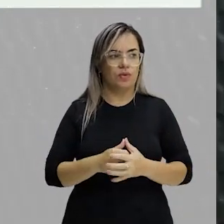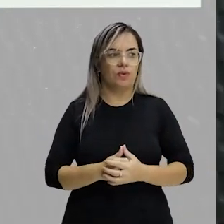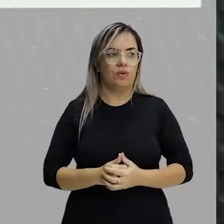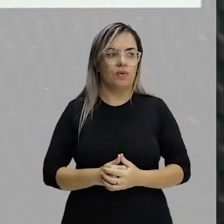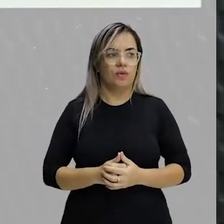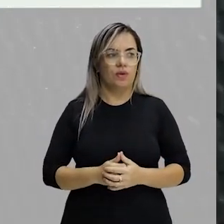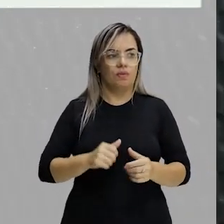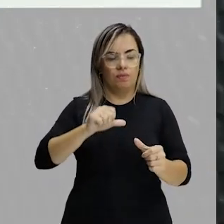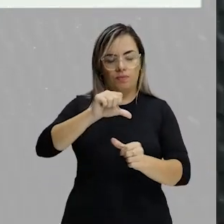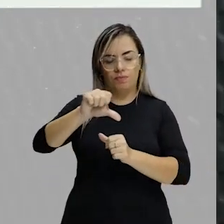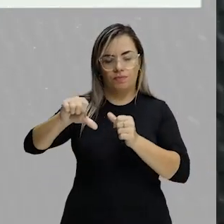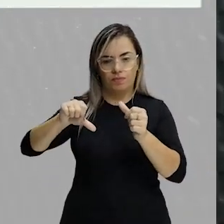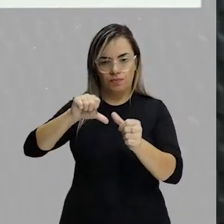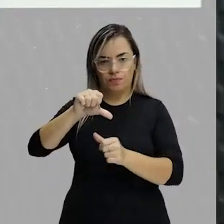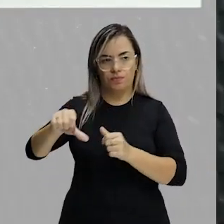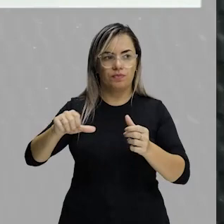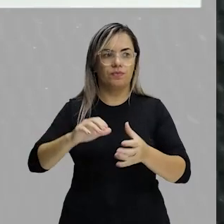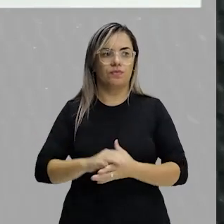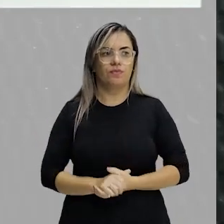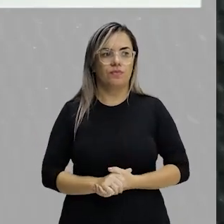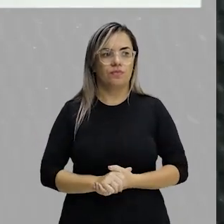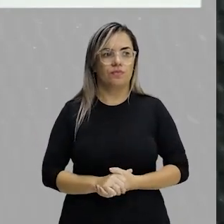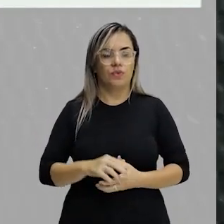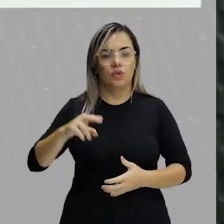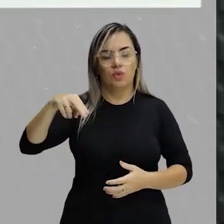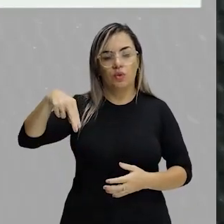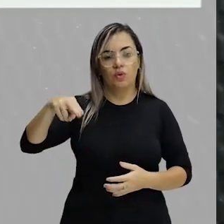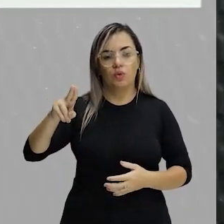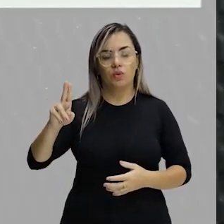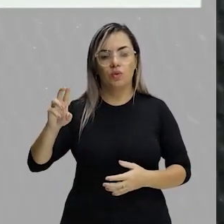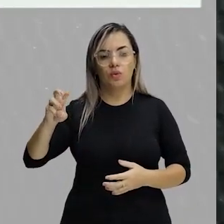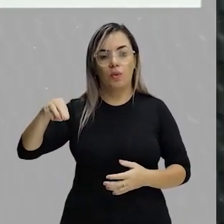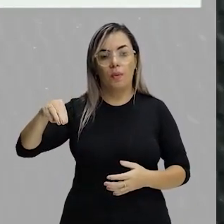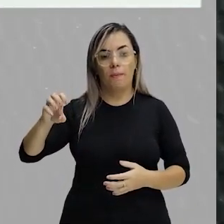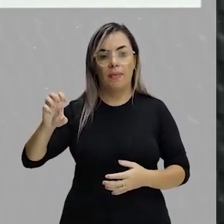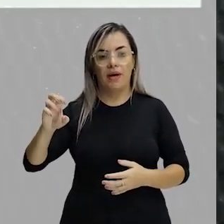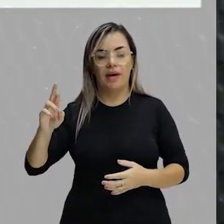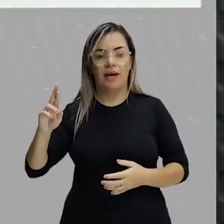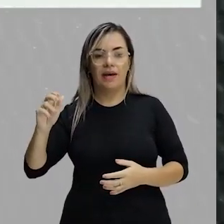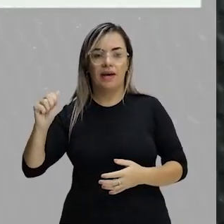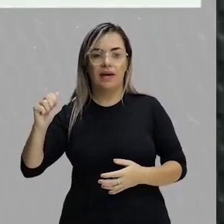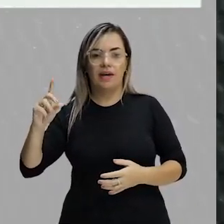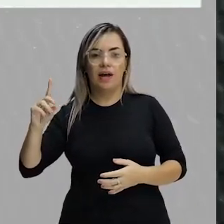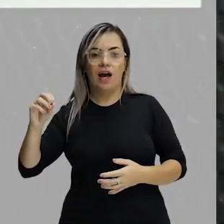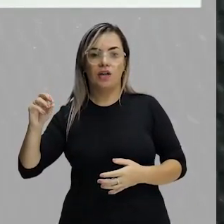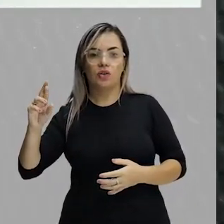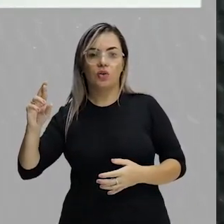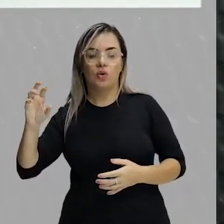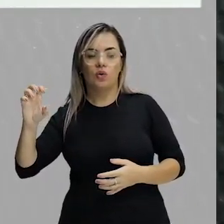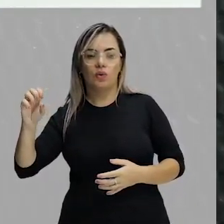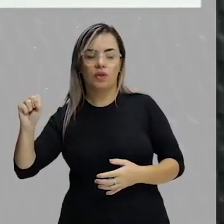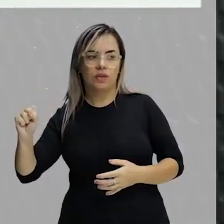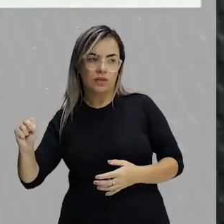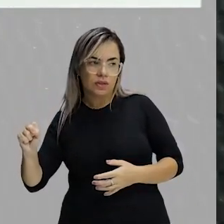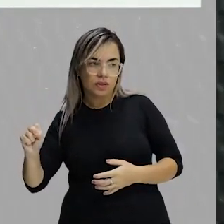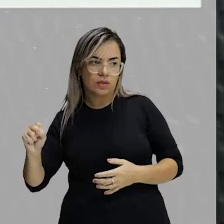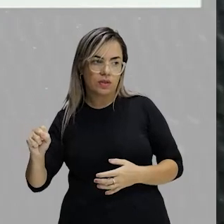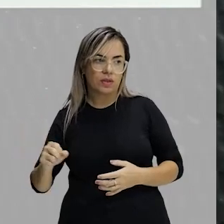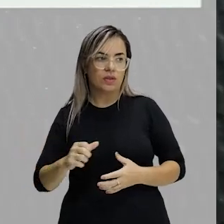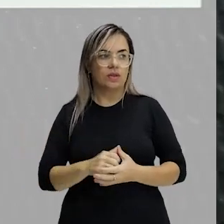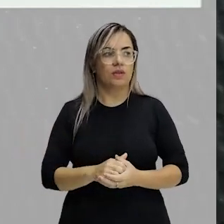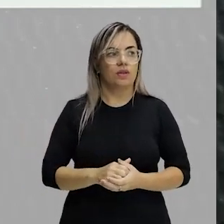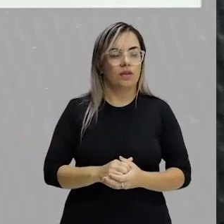troca nesses numeradores, certo? Esse y menos y0 vai ser o numerador do